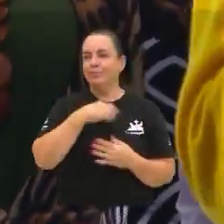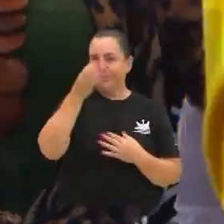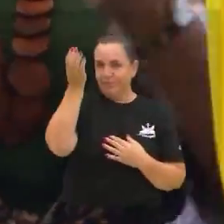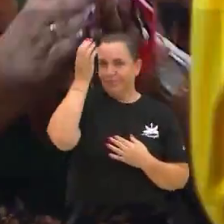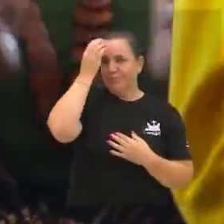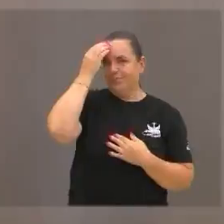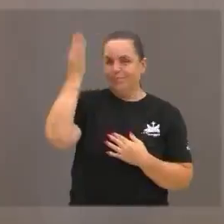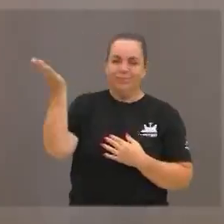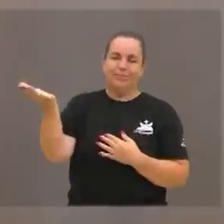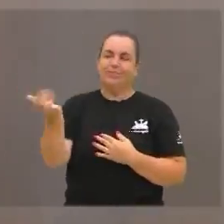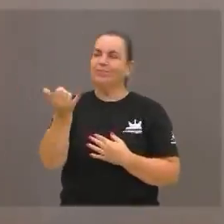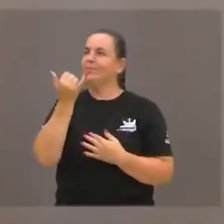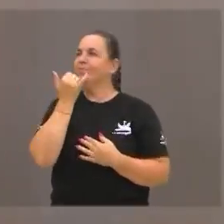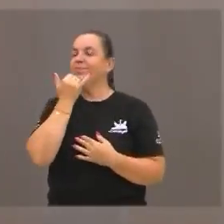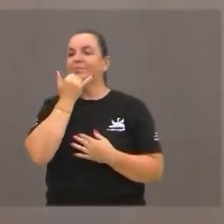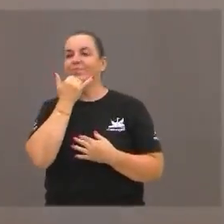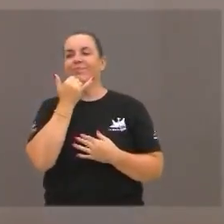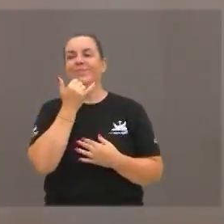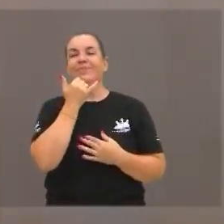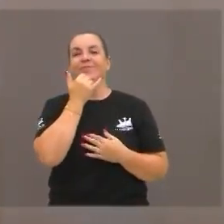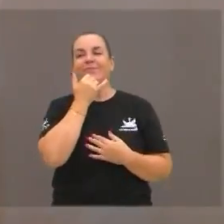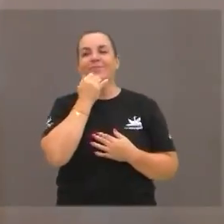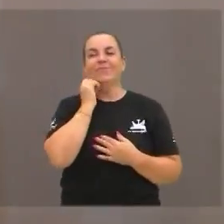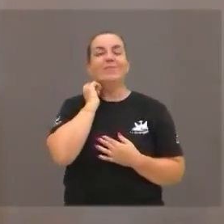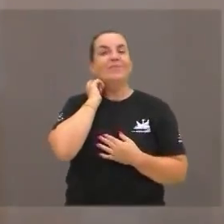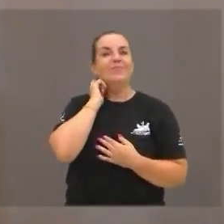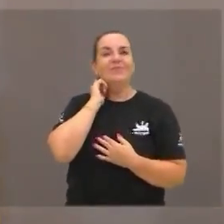Deus. Nossas culpas